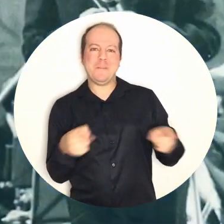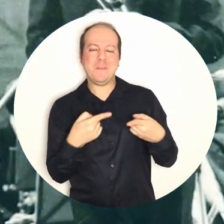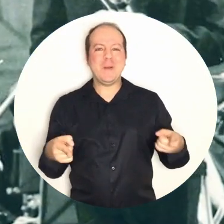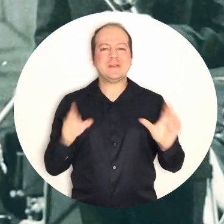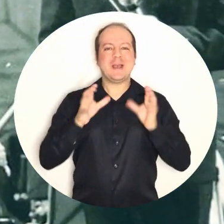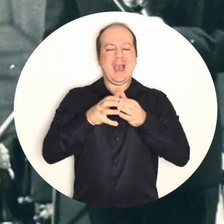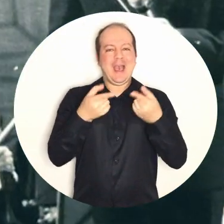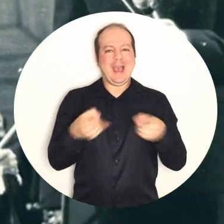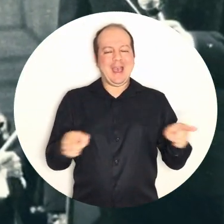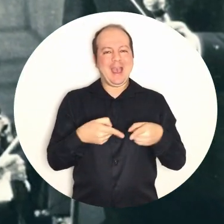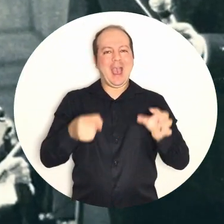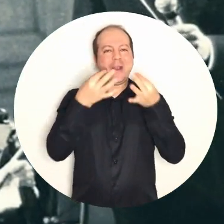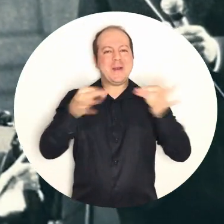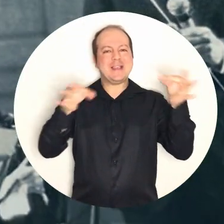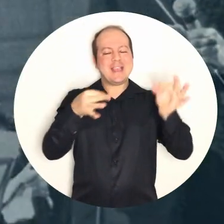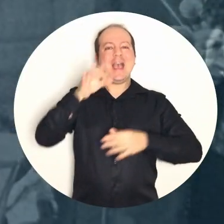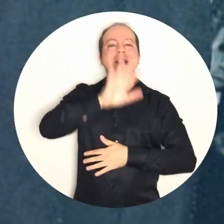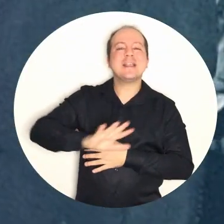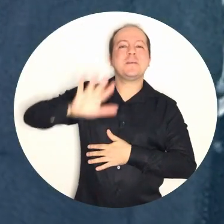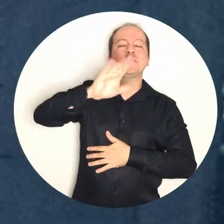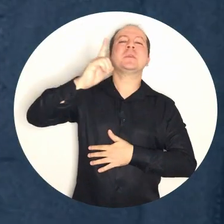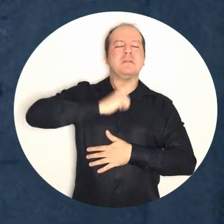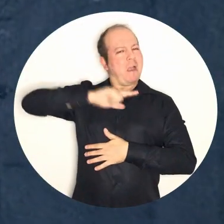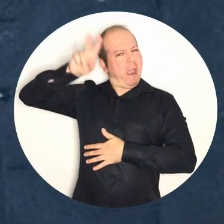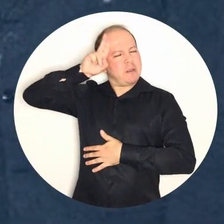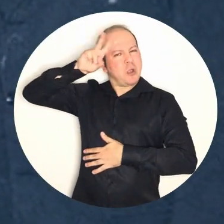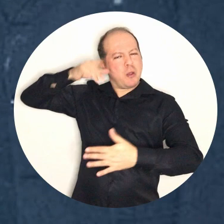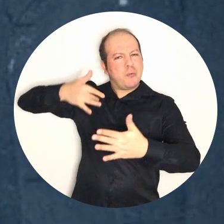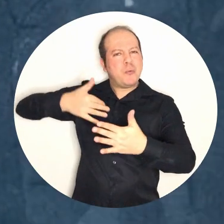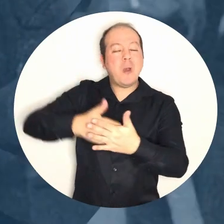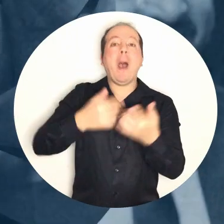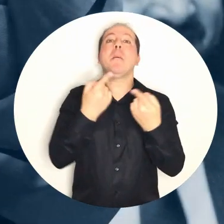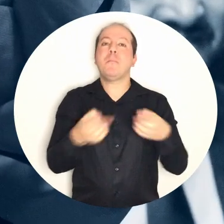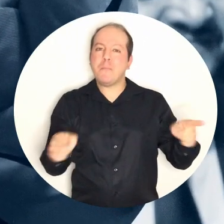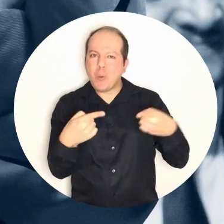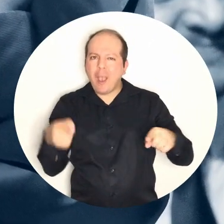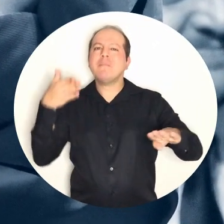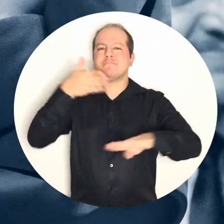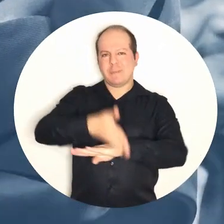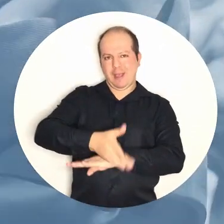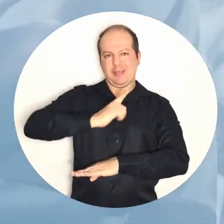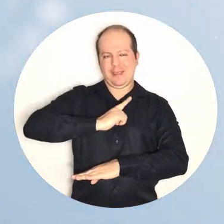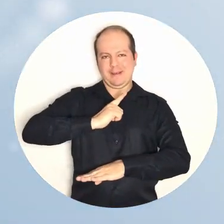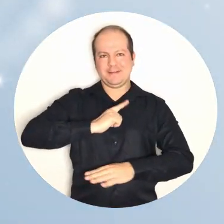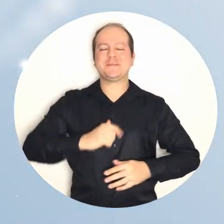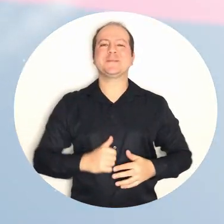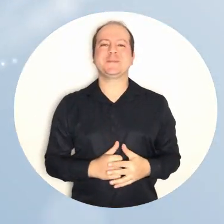na música de concerto nacional, já que grandes nomes da história da nossa música passaram por lá.